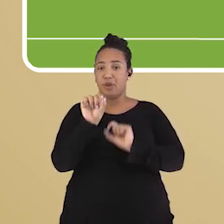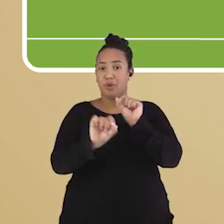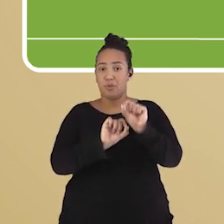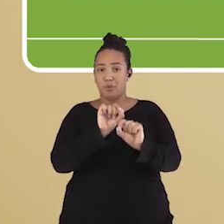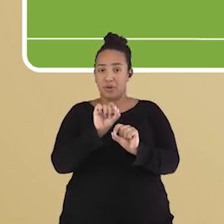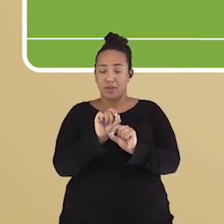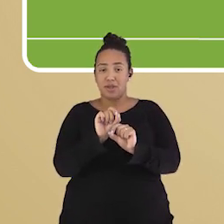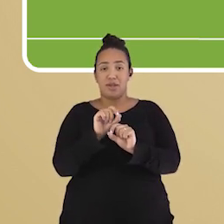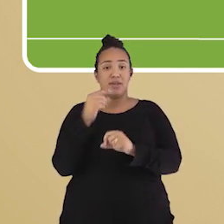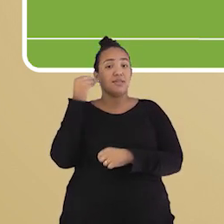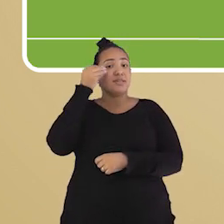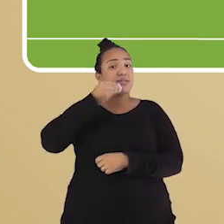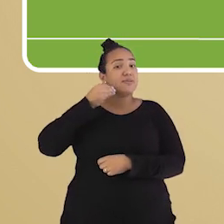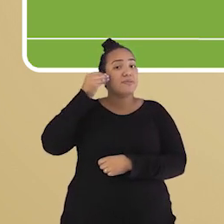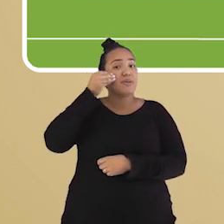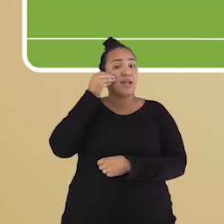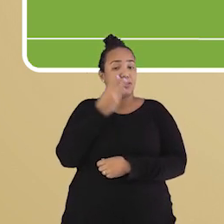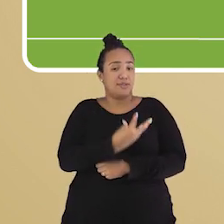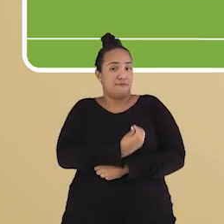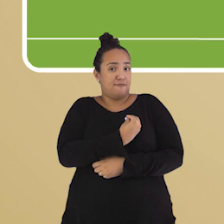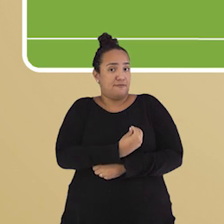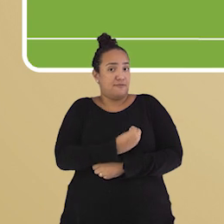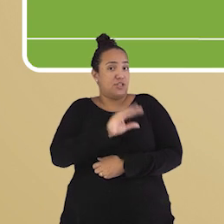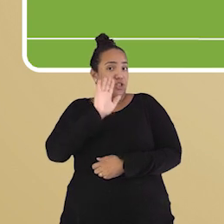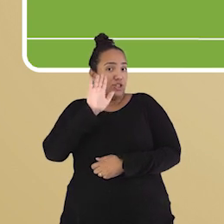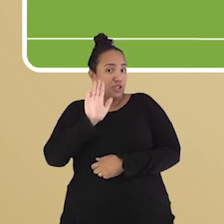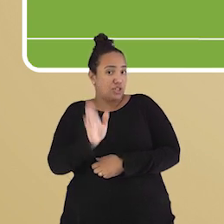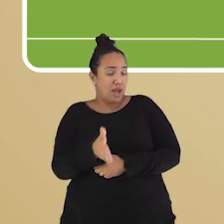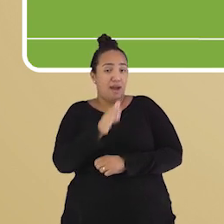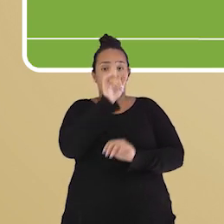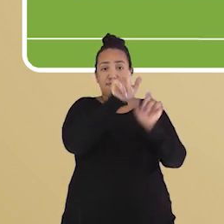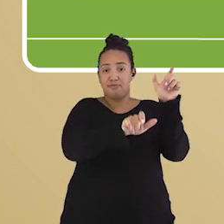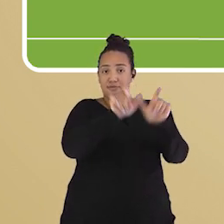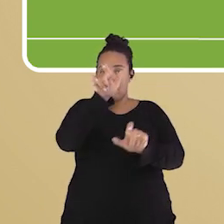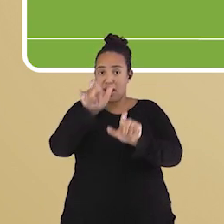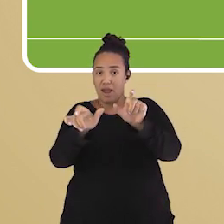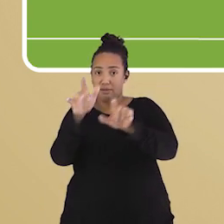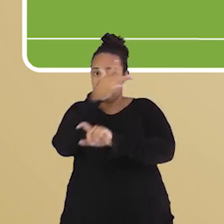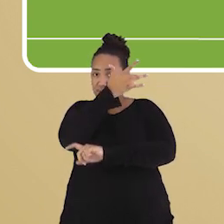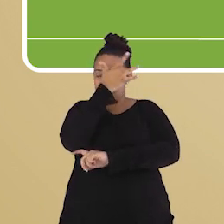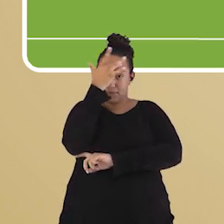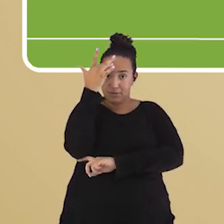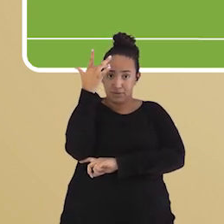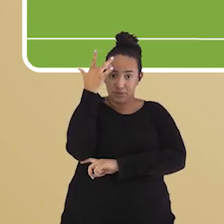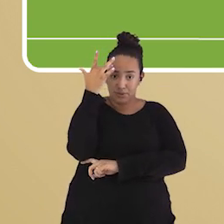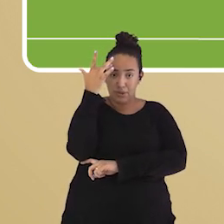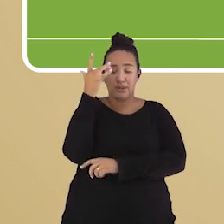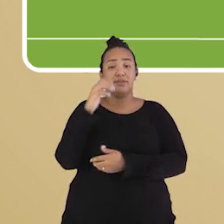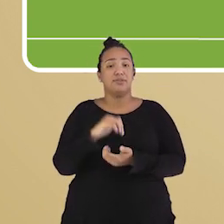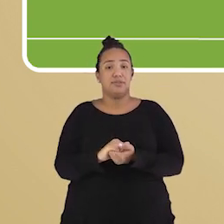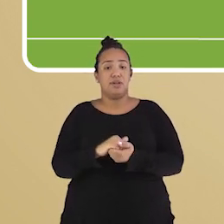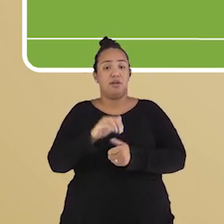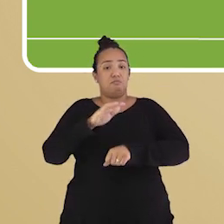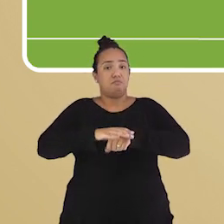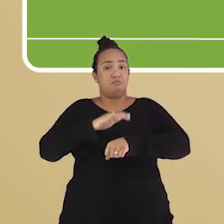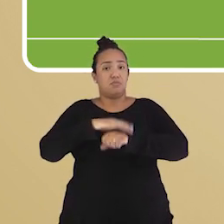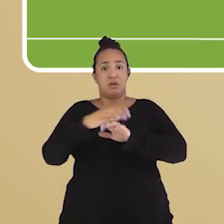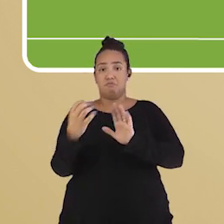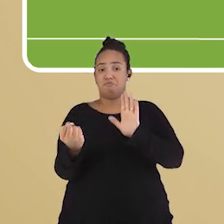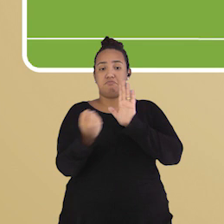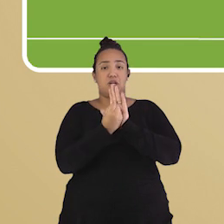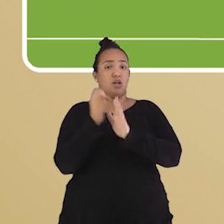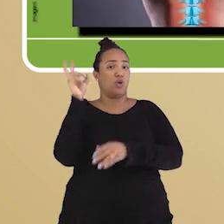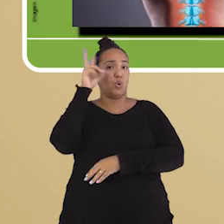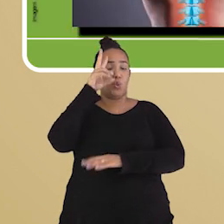do acúmulo dessas experiências vividas por muitos indivíduos que se torna propriedade e patrimônio de toda